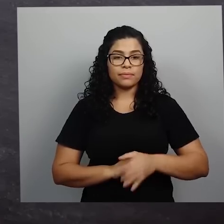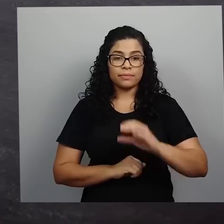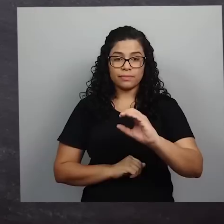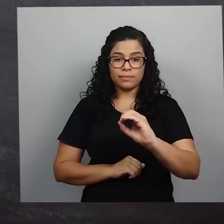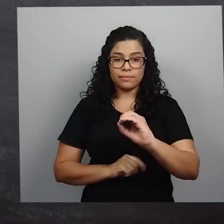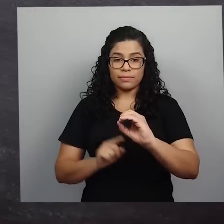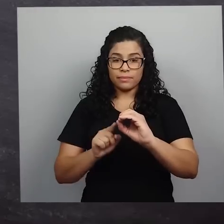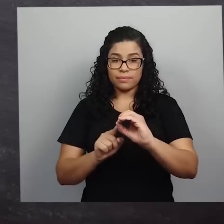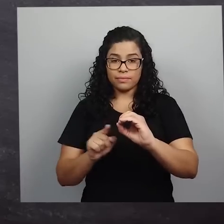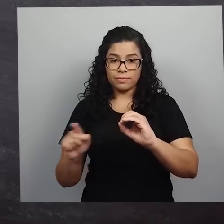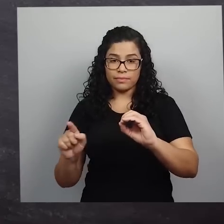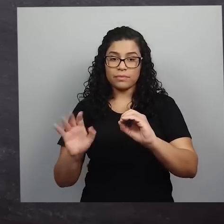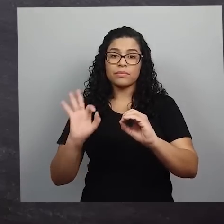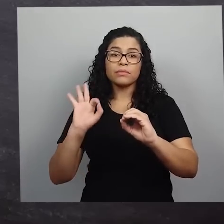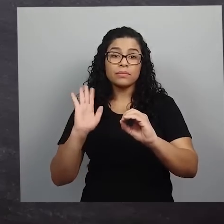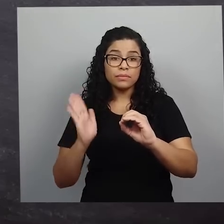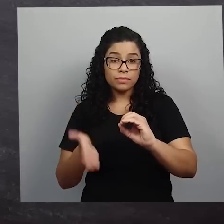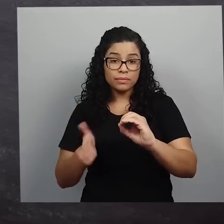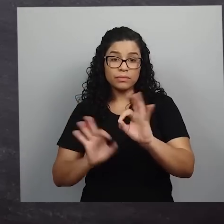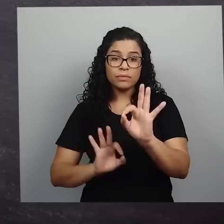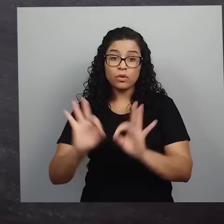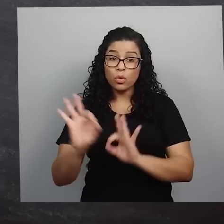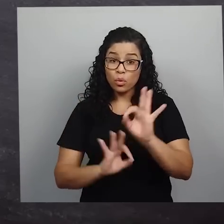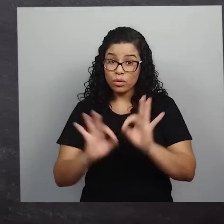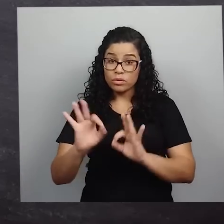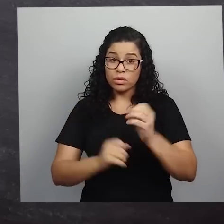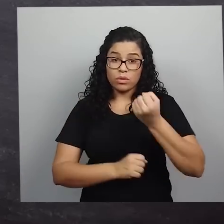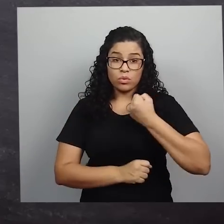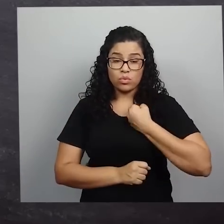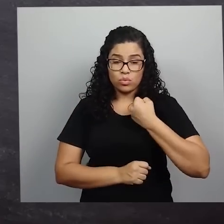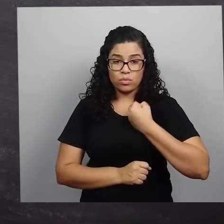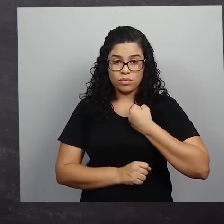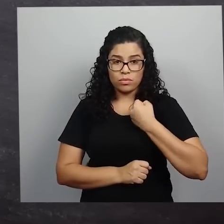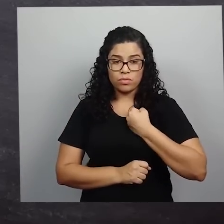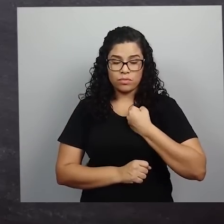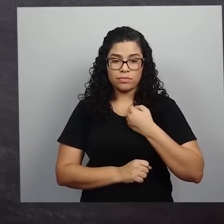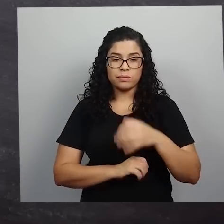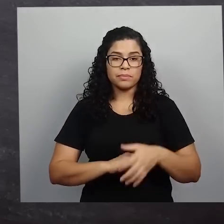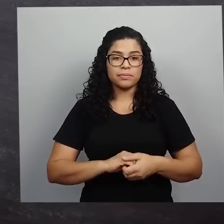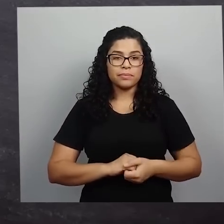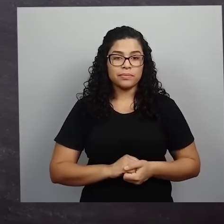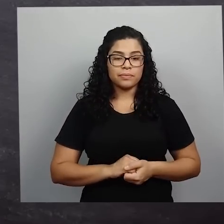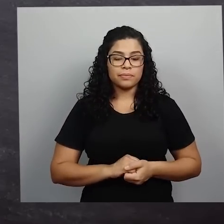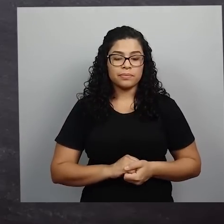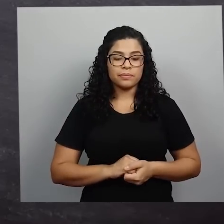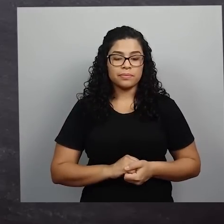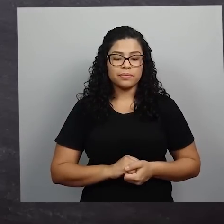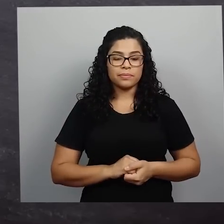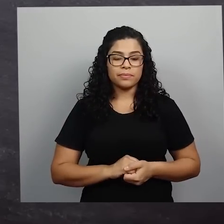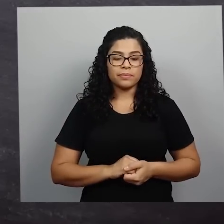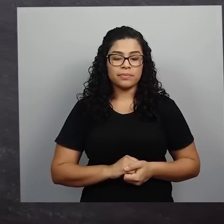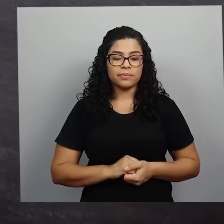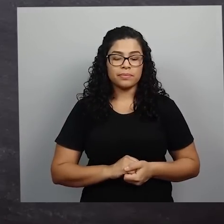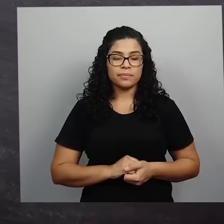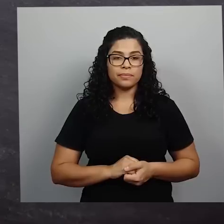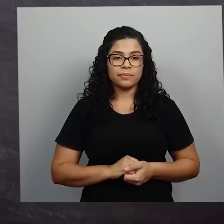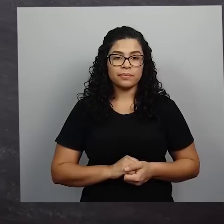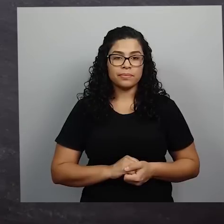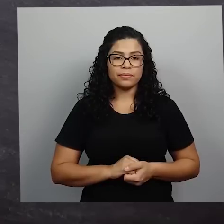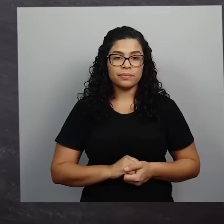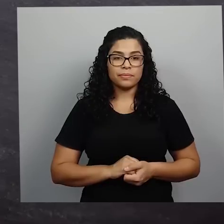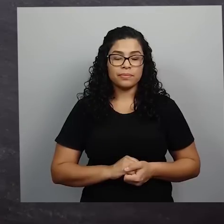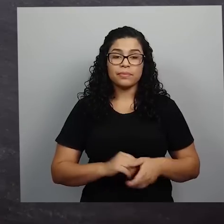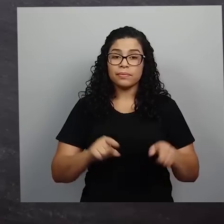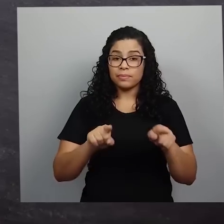os números direitinho, sem estarem de ponta cabeça, da mesma forma que estavam lá,